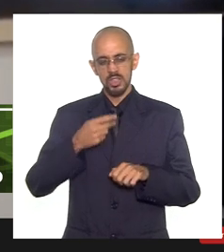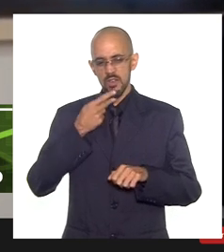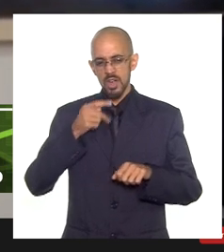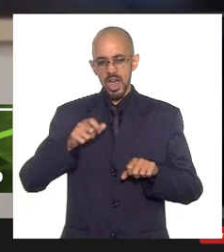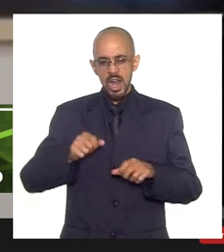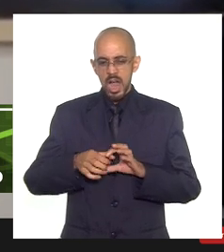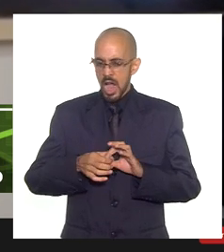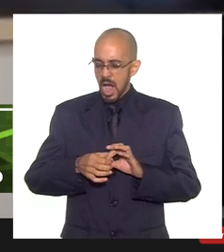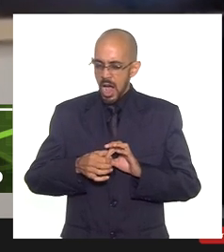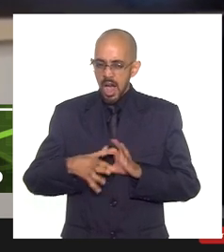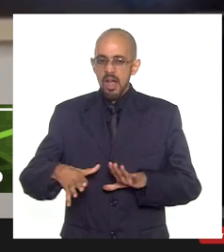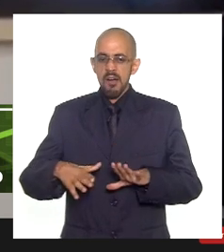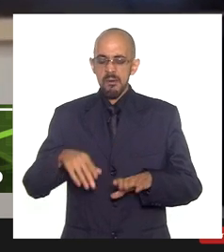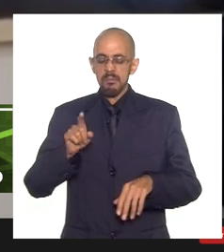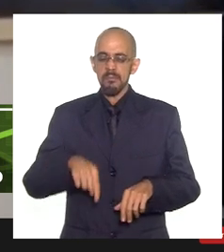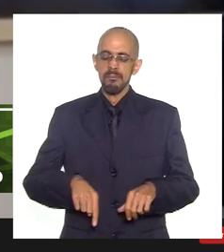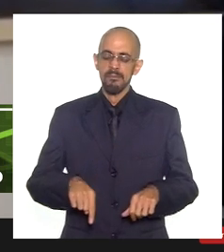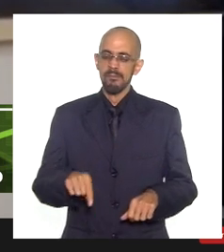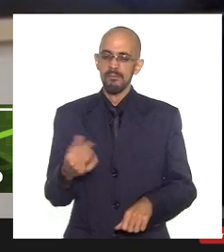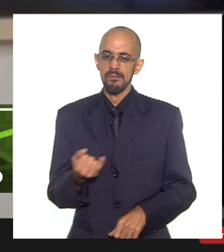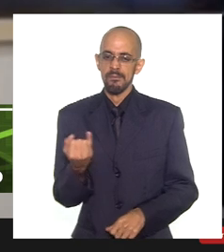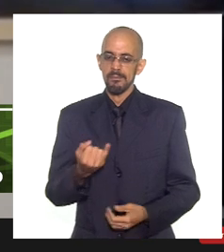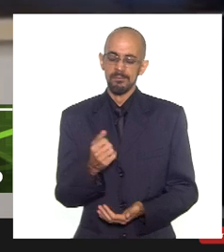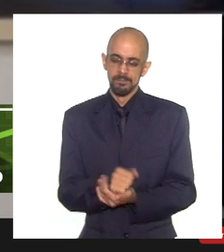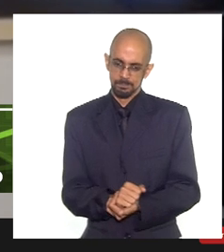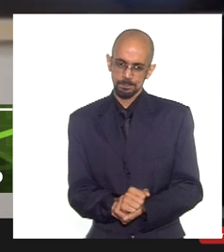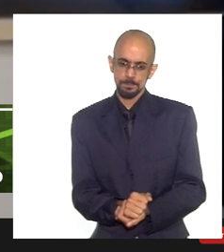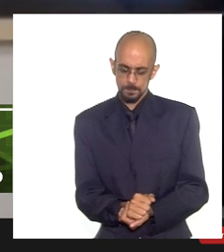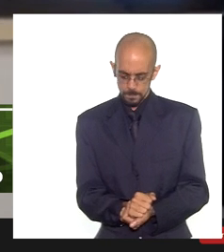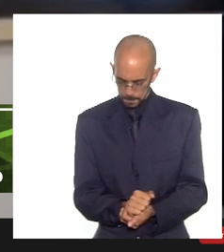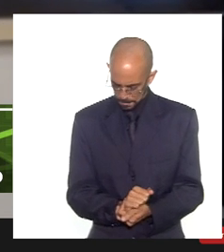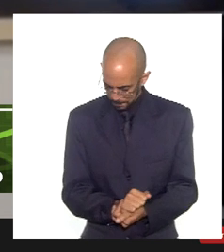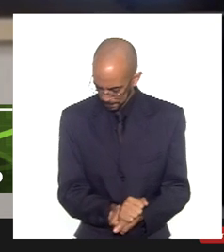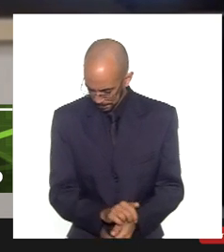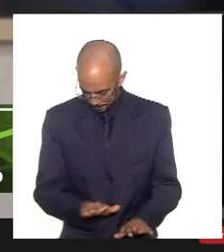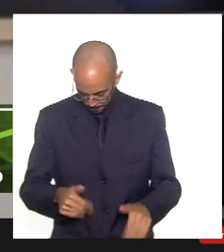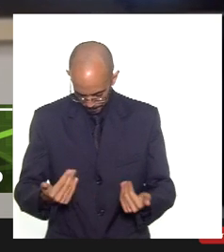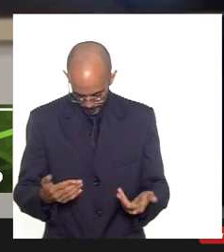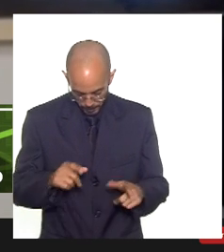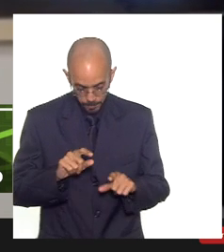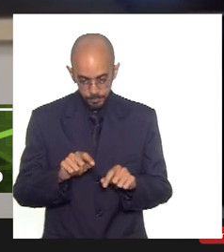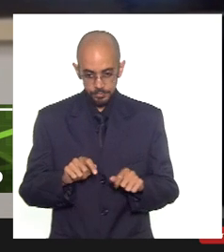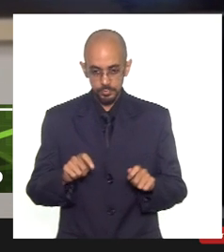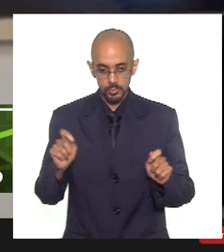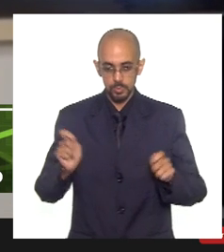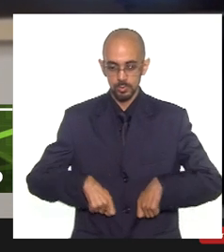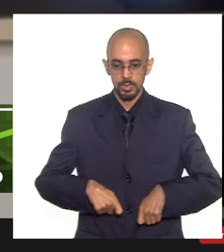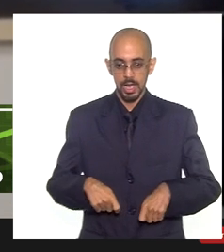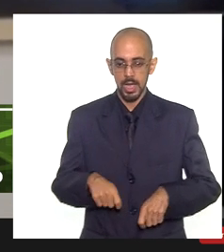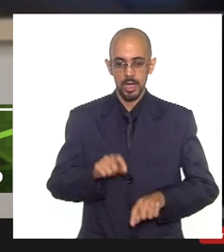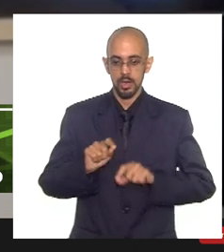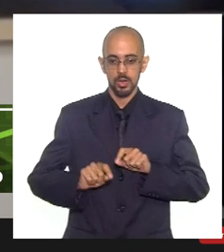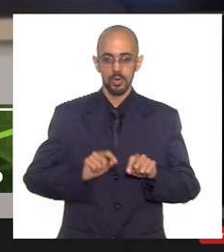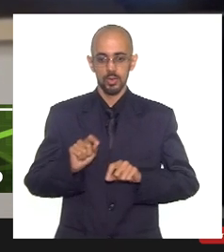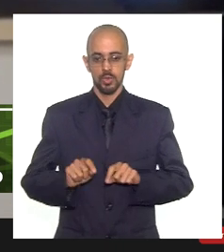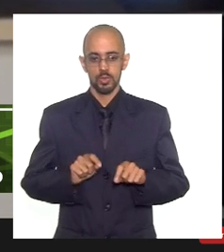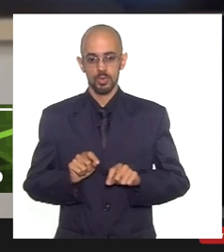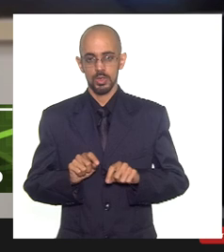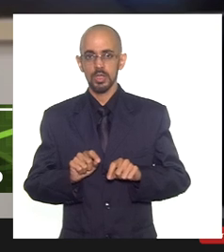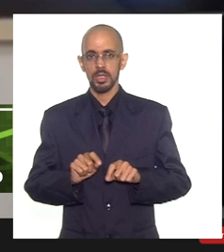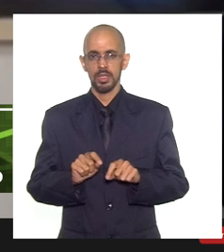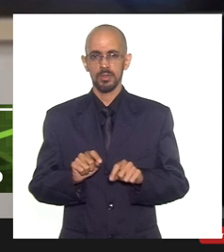princípio sagrado da existência universitária então isso não há como nenhuma